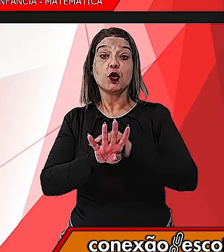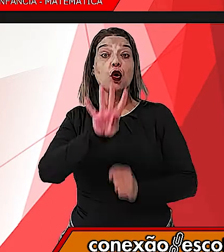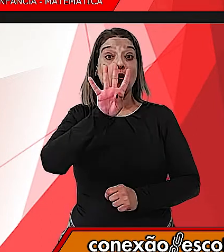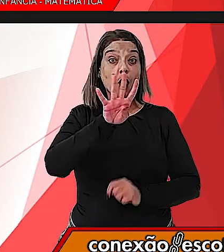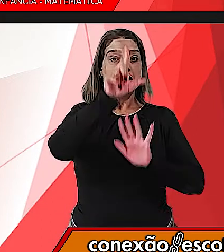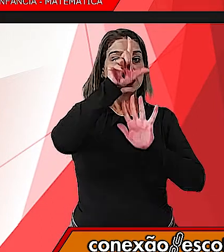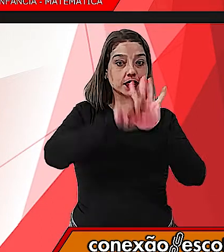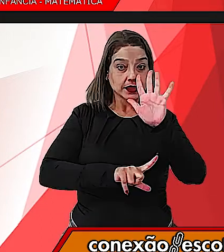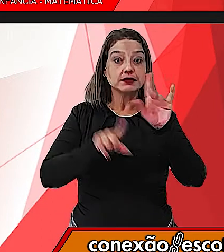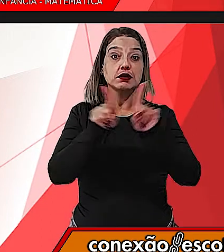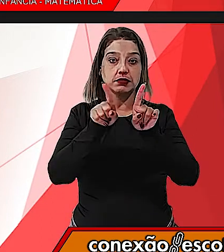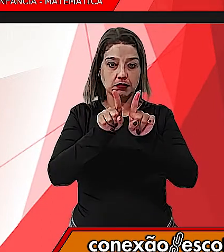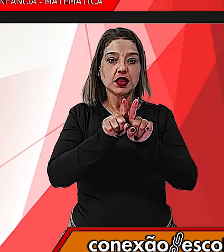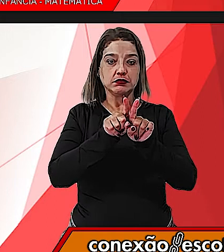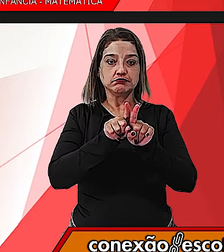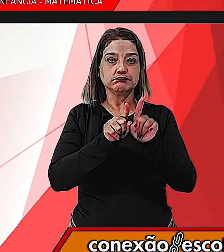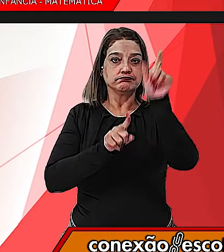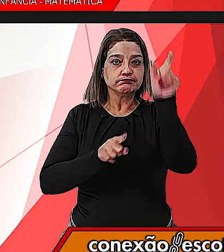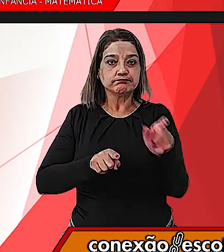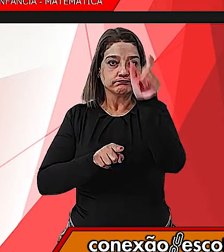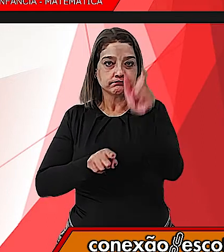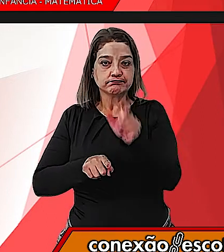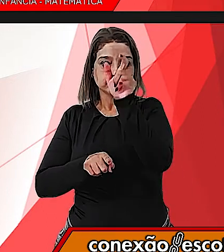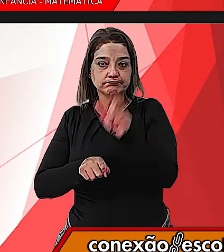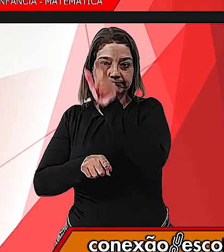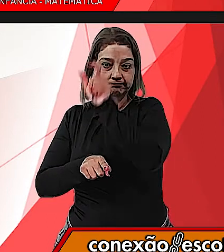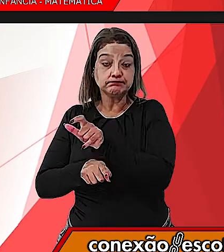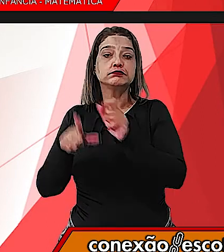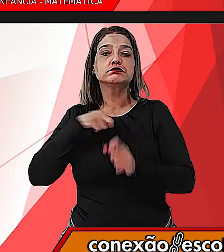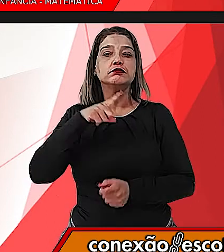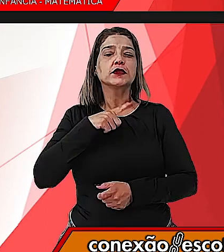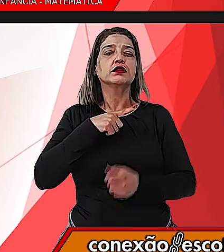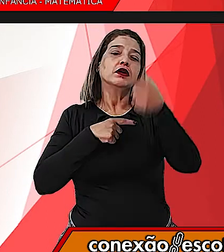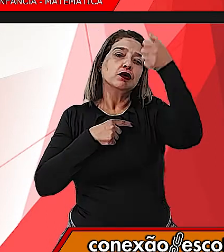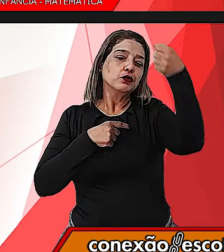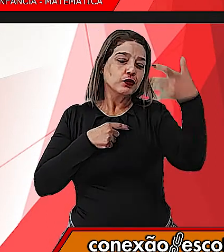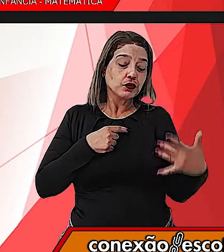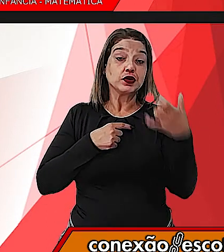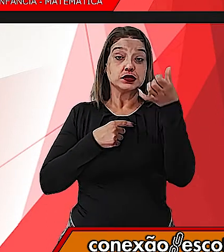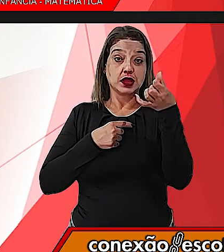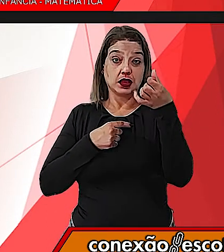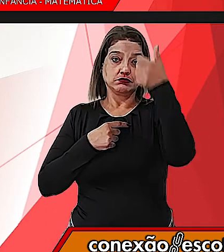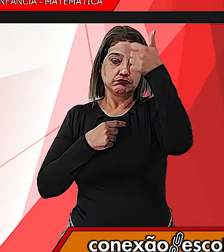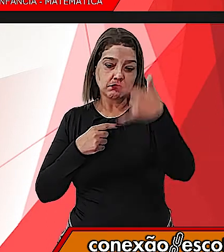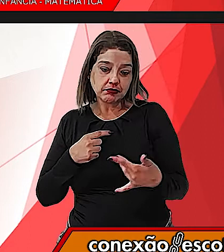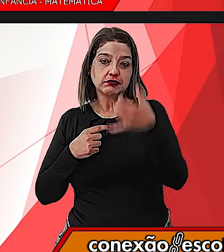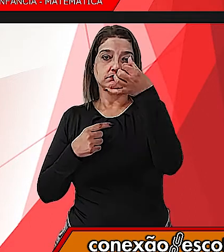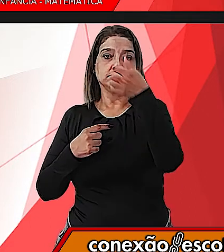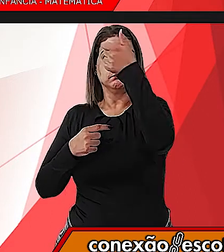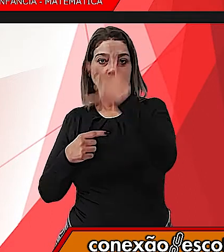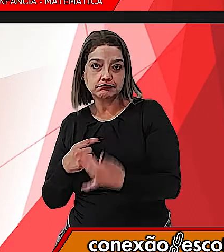4 listas de produtos. Eu coloquei 6 produtos em cada